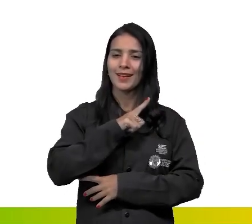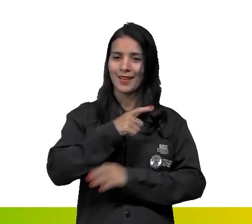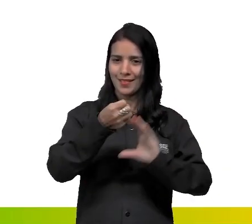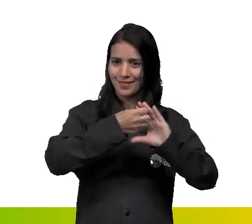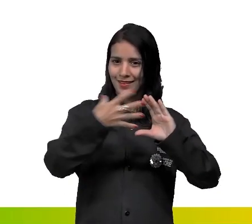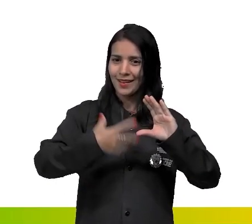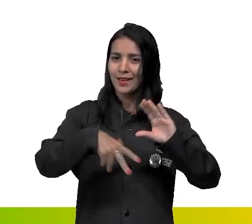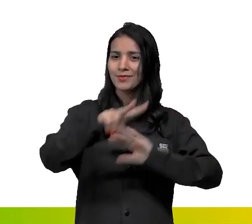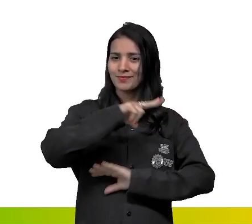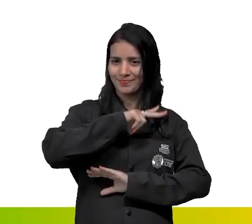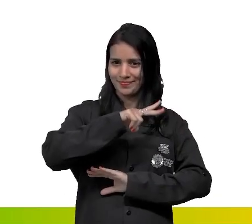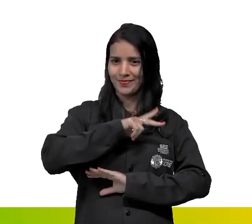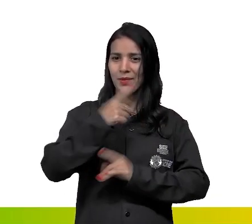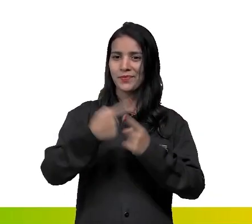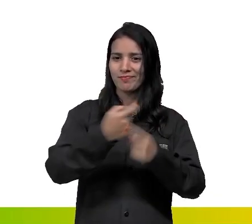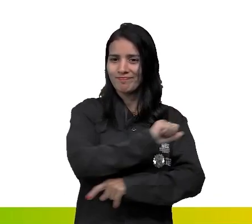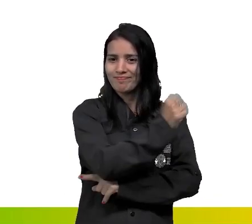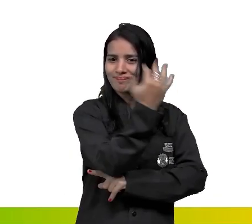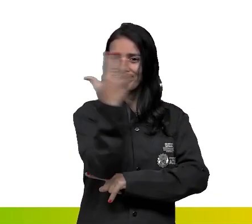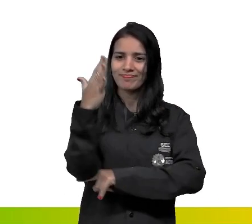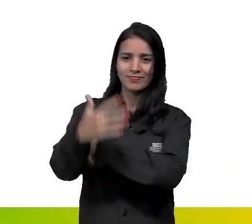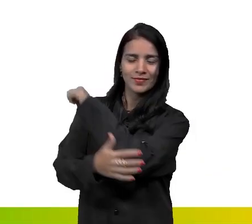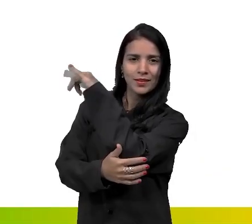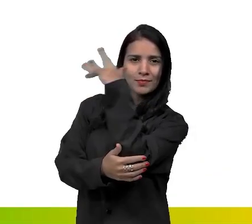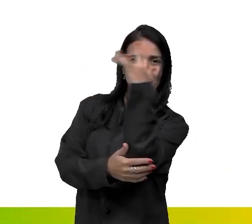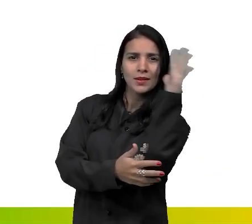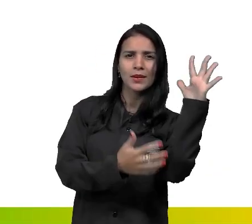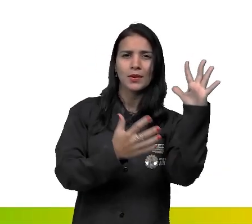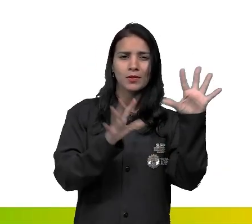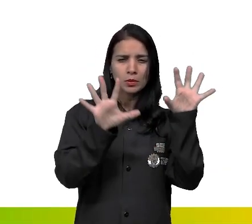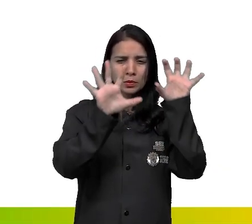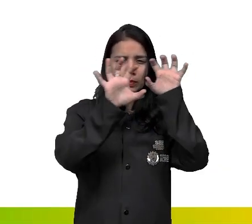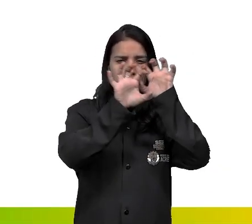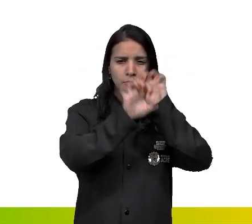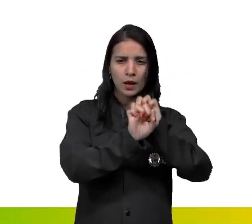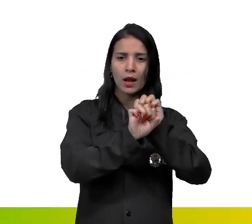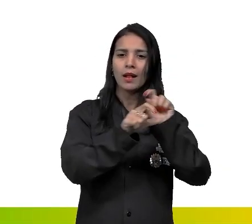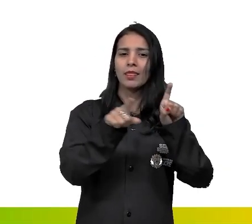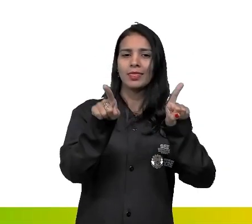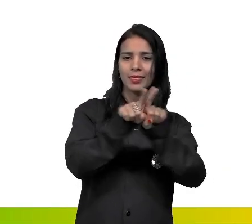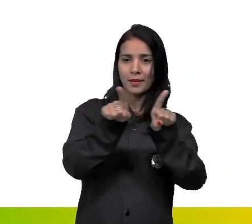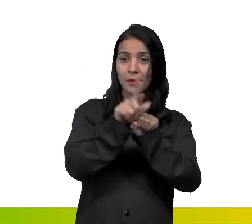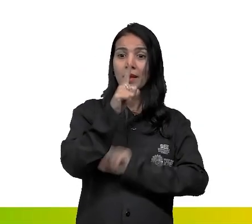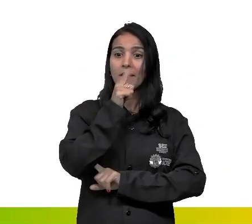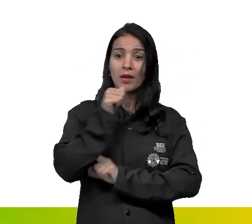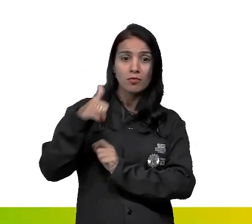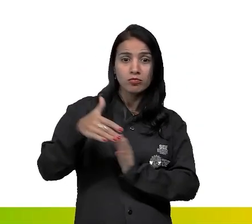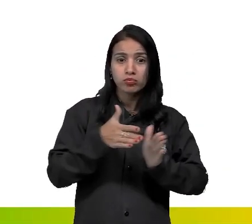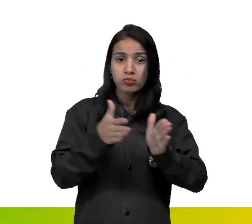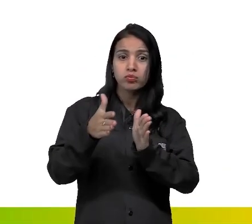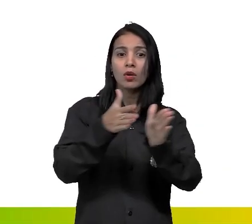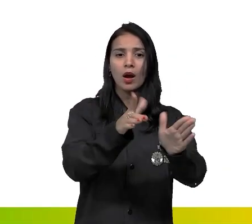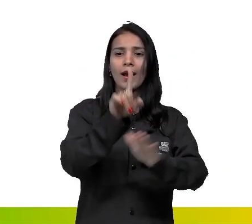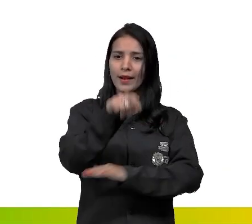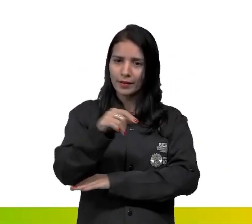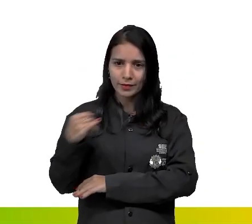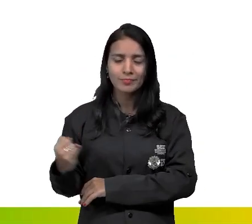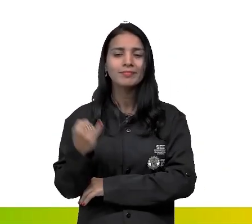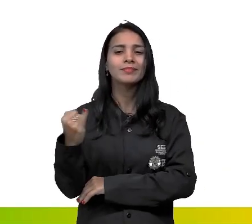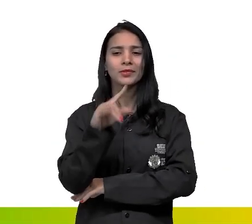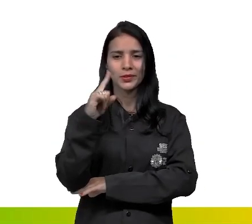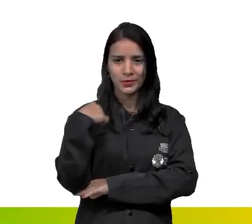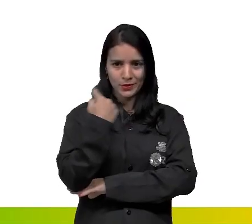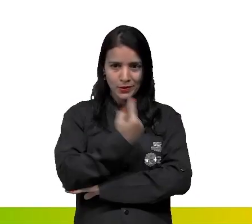particulares, como a floresta densa. A gente também já consegue observar aí a presença dos rios, que são bastante importantes para a